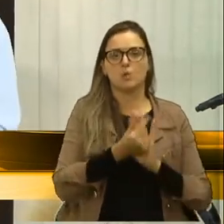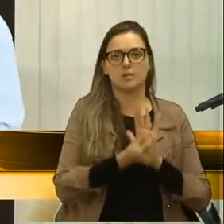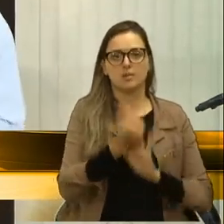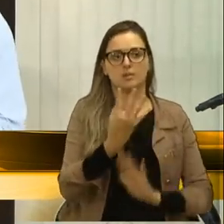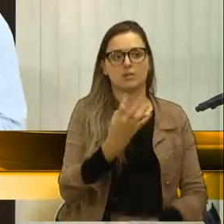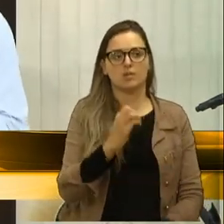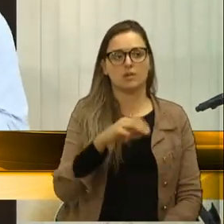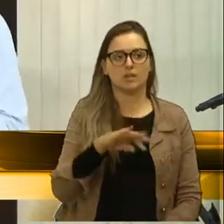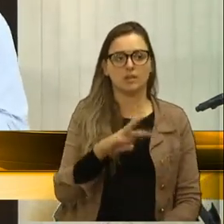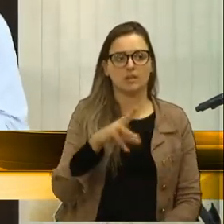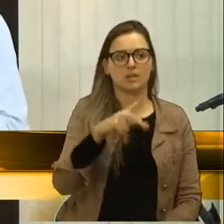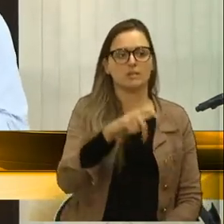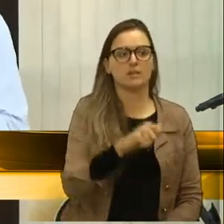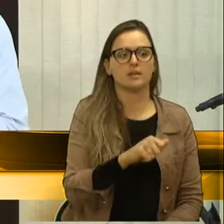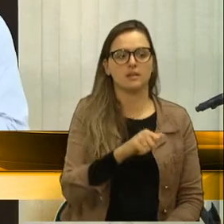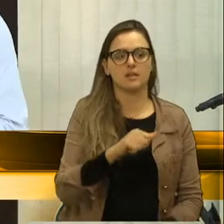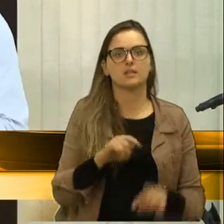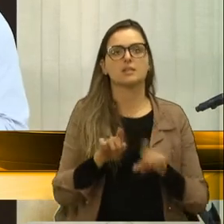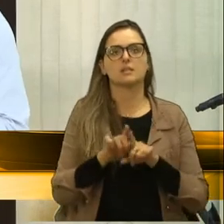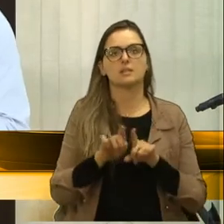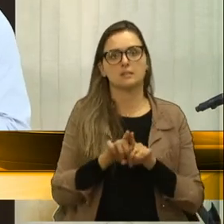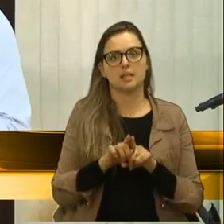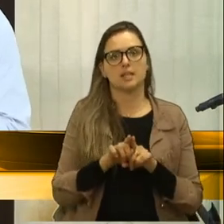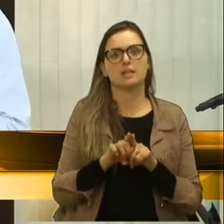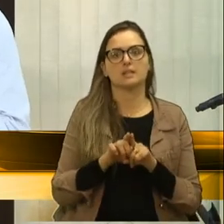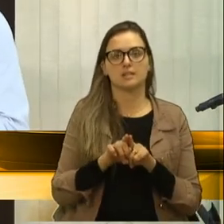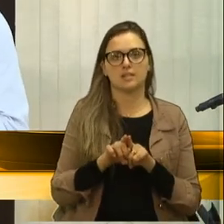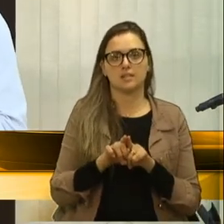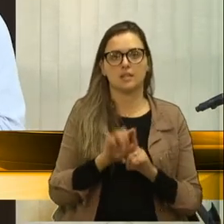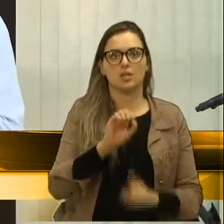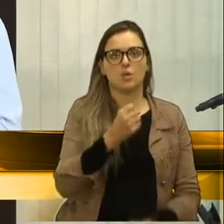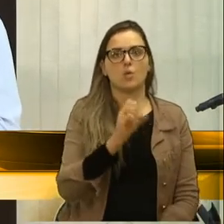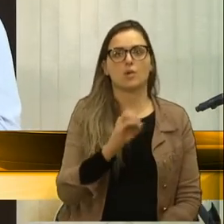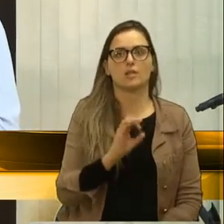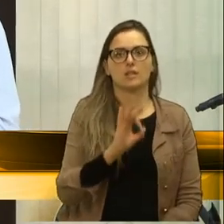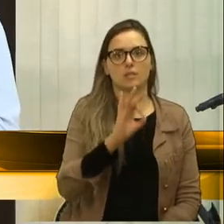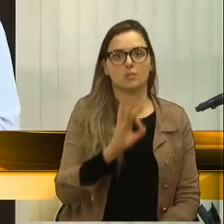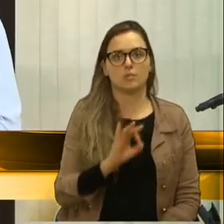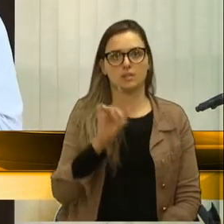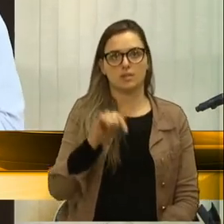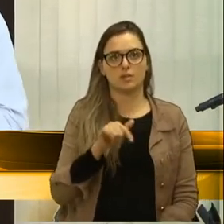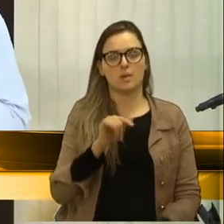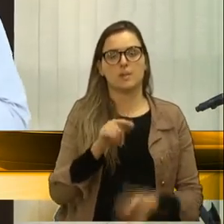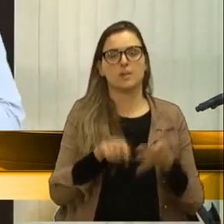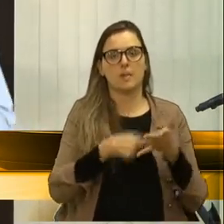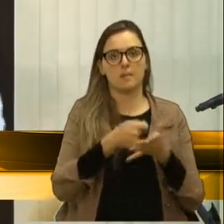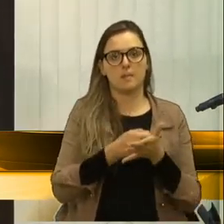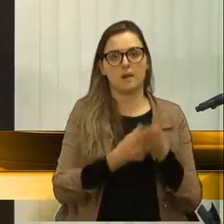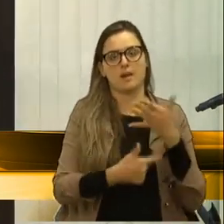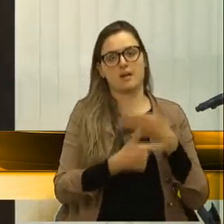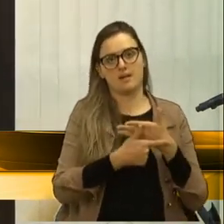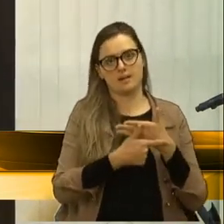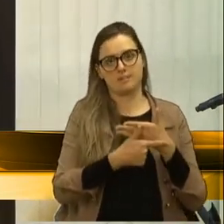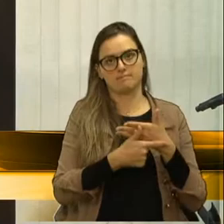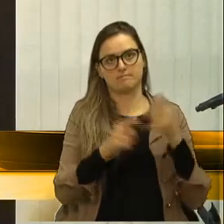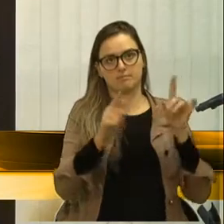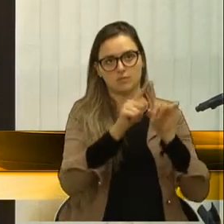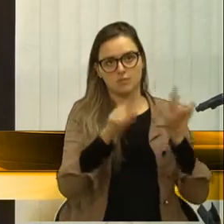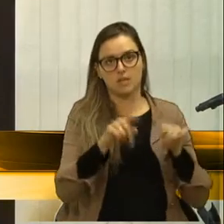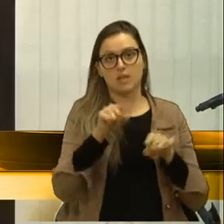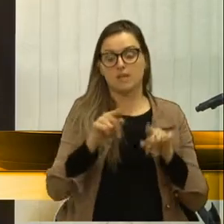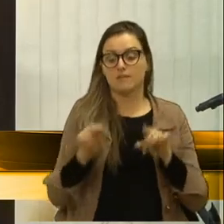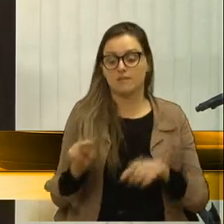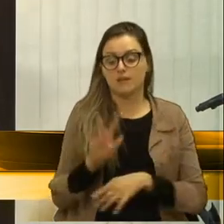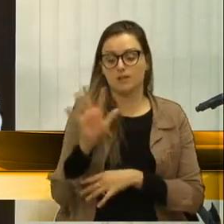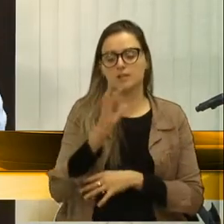milhões. 80% disso é com o pessoal. 80% disso é com o pessoal. E no intuito de valorizar bons